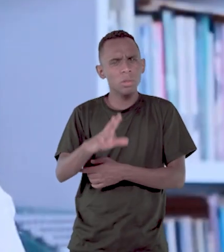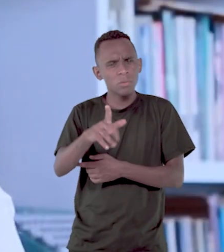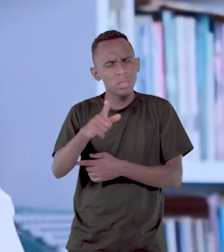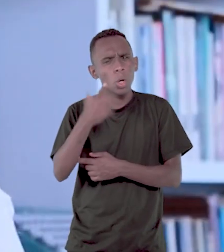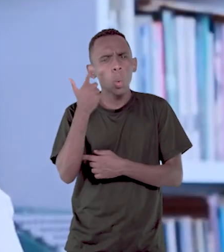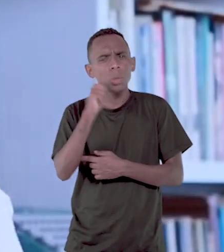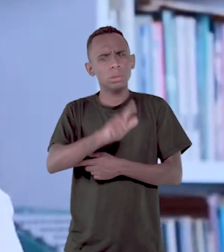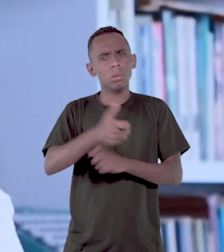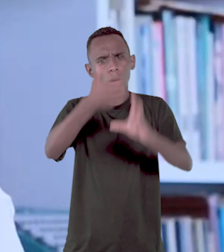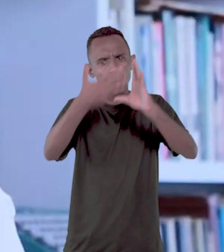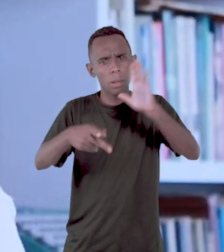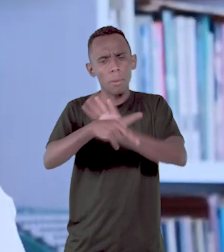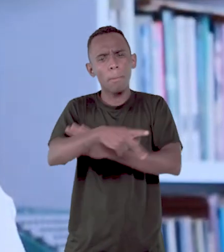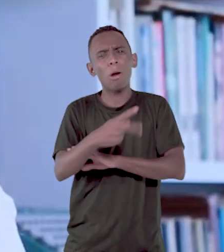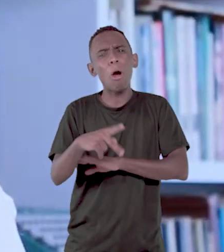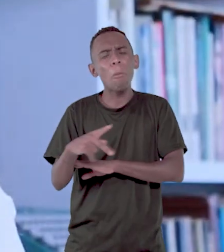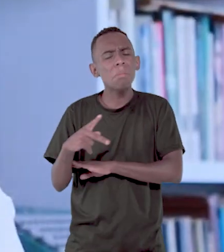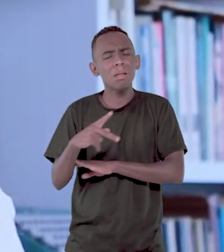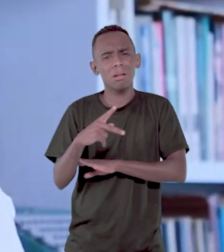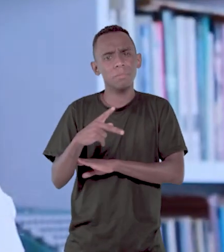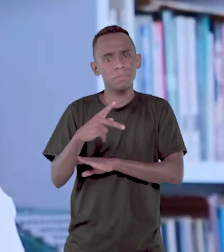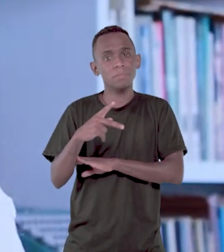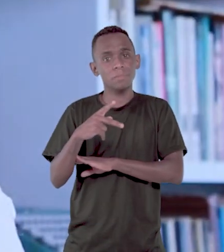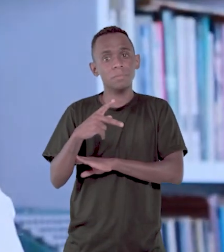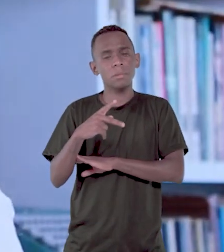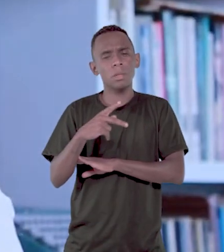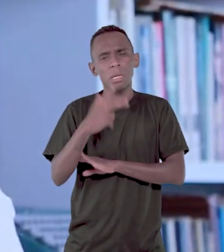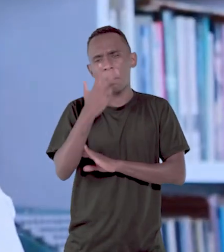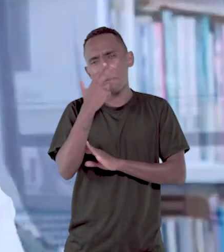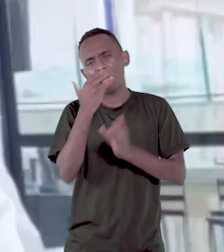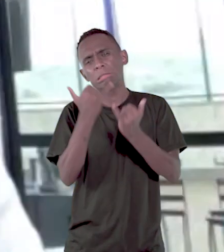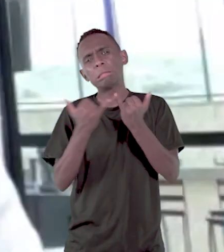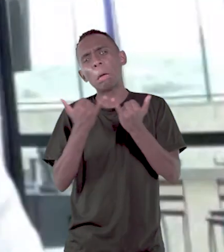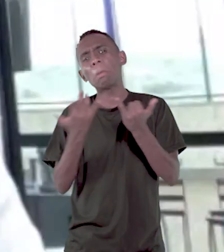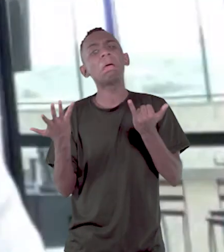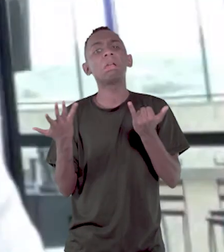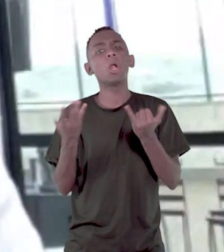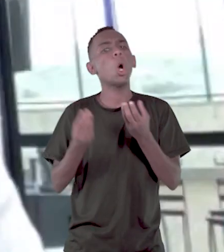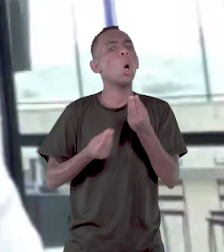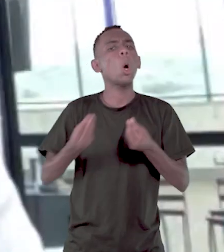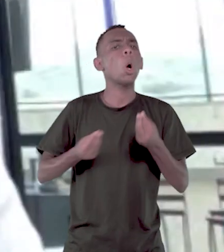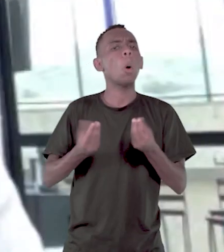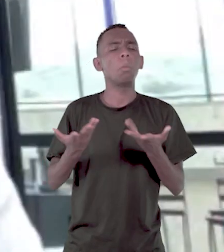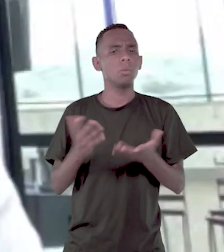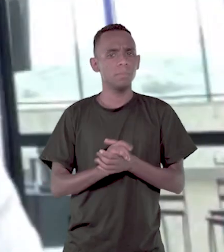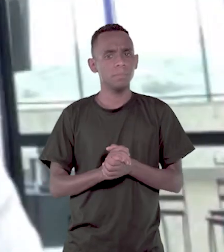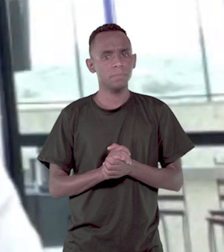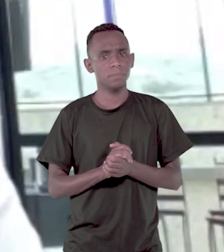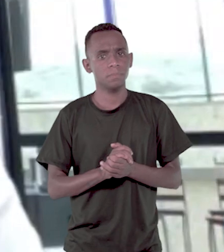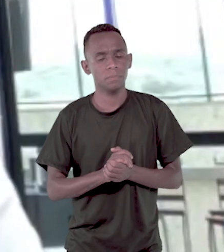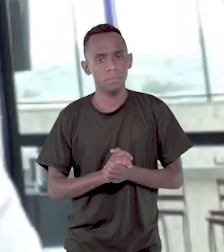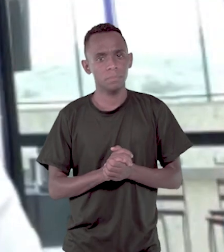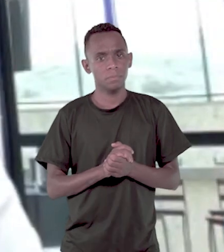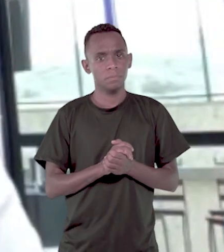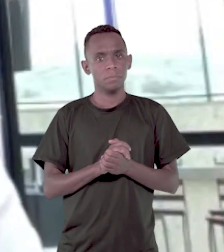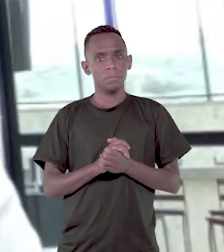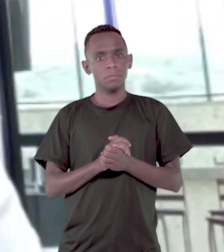determinar características próprias que se assemelham?